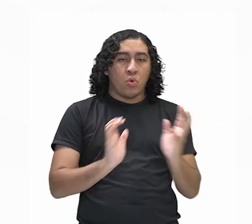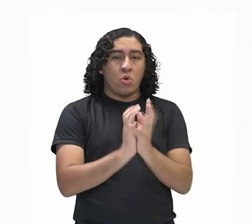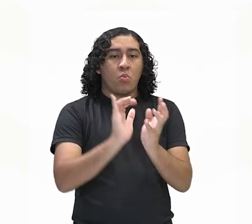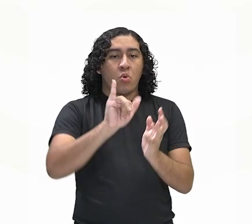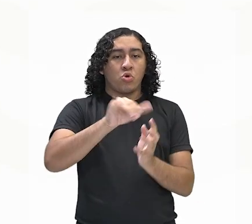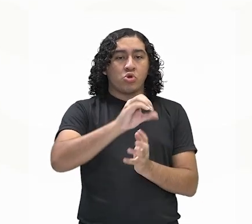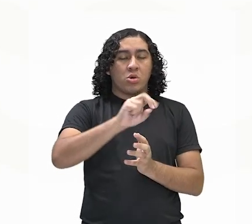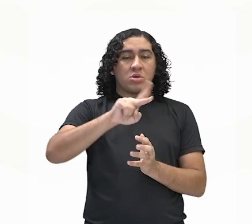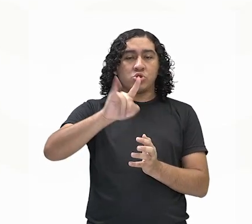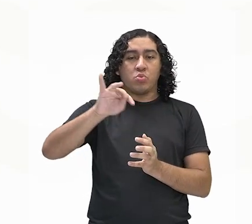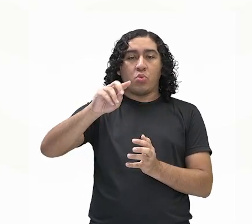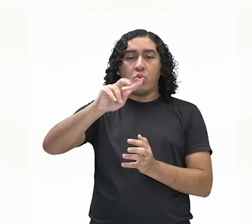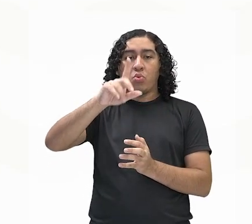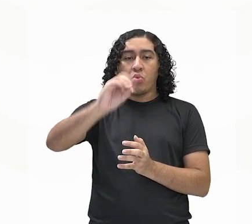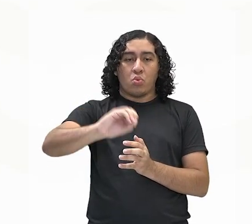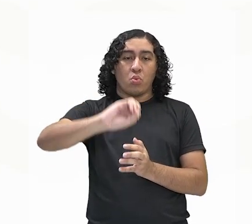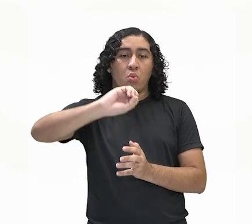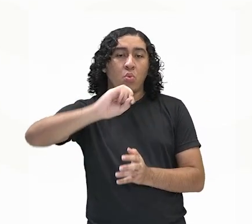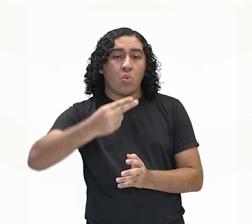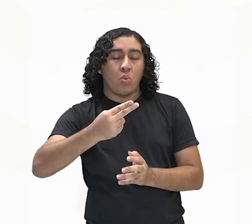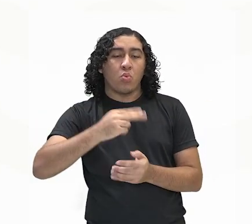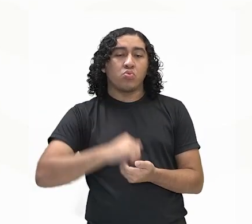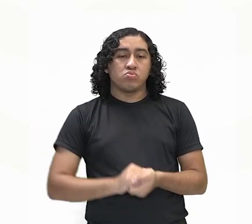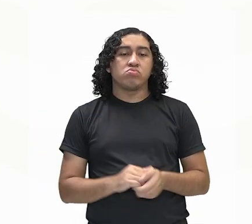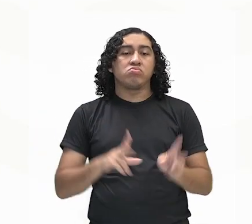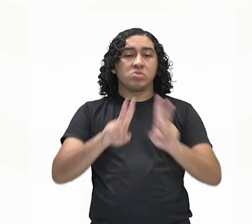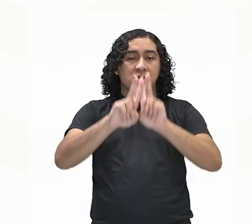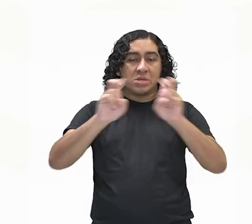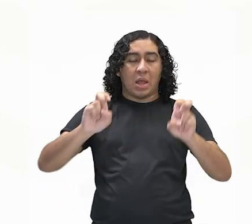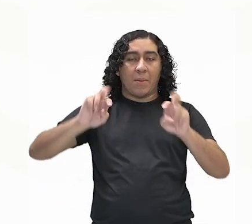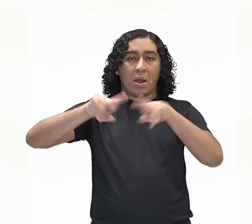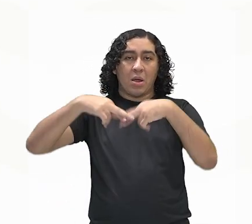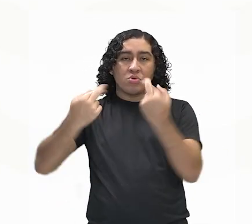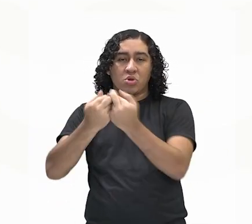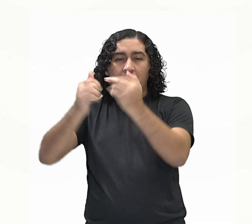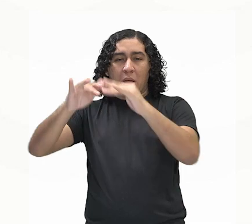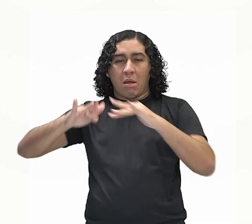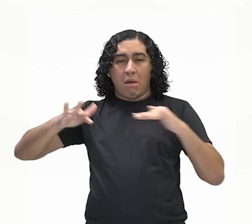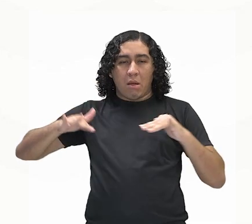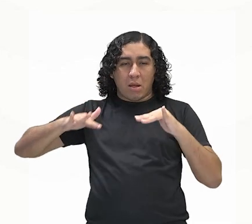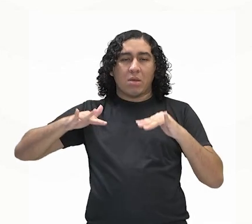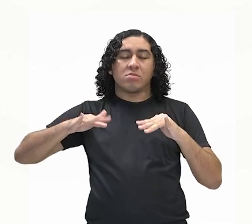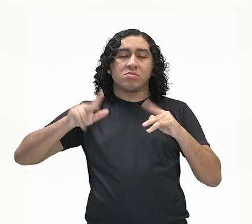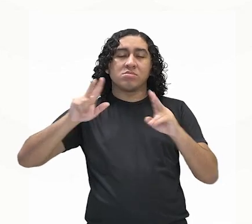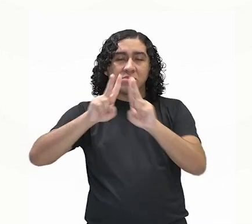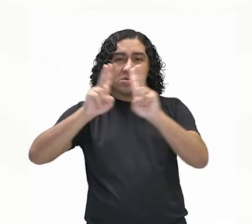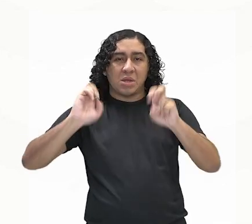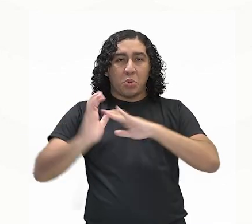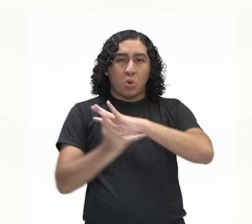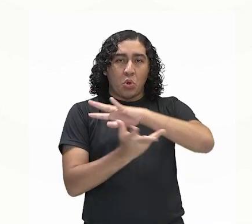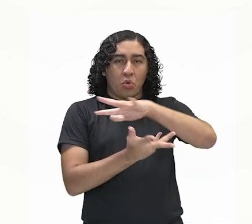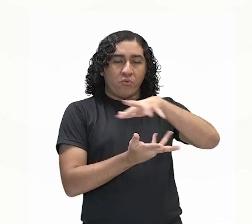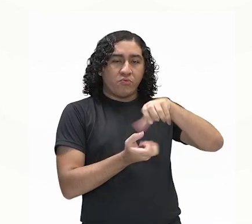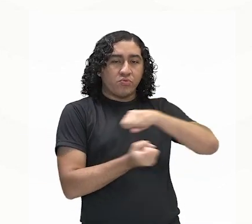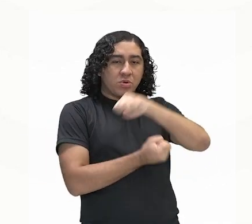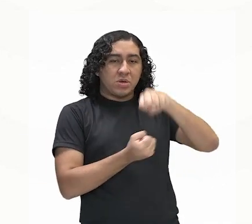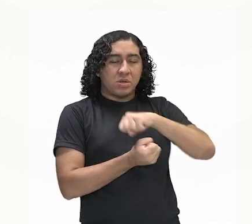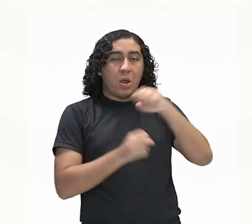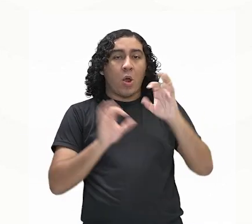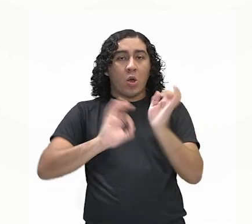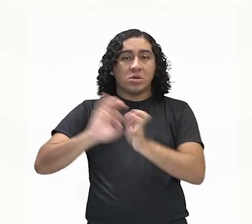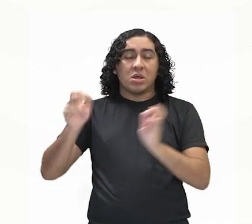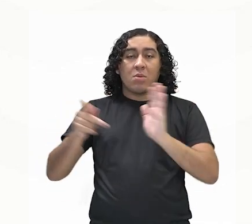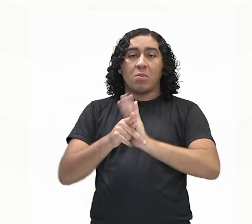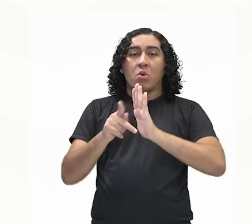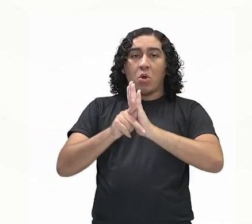Conferência Mundial sobre o Desenvolvimento Sustentável, foi organizada pela ONU. Apesar da definição